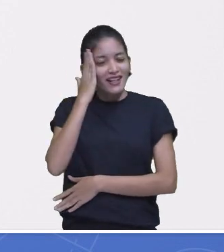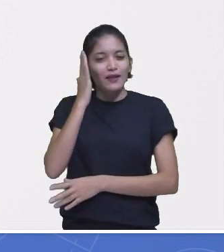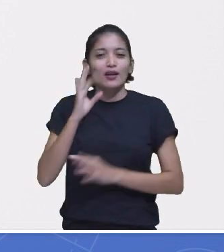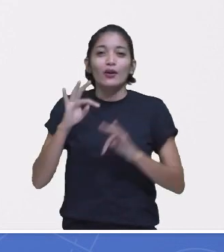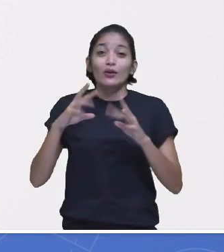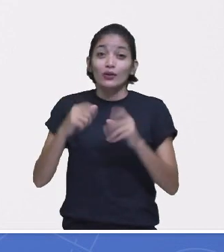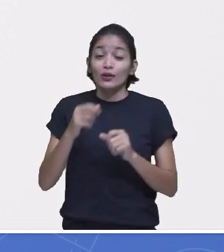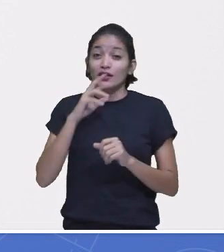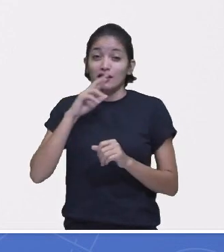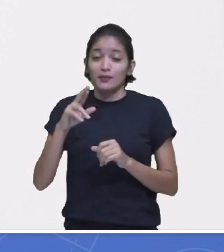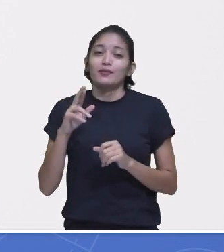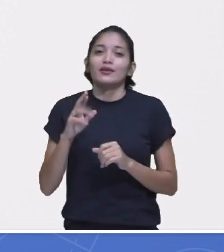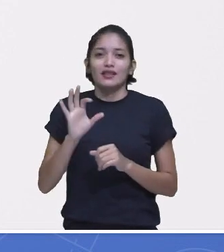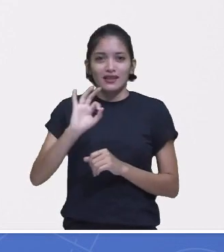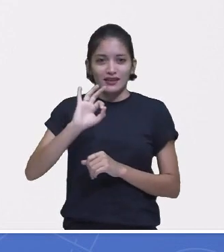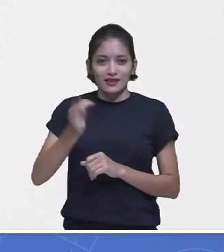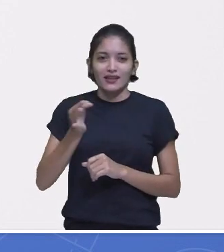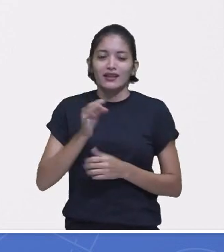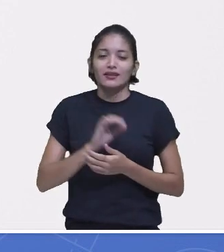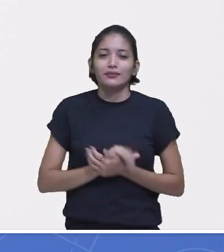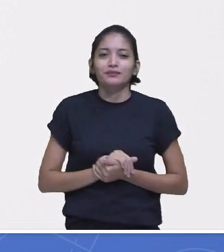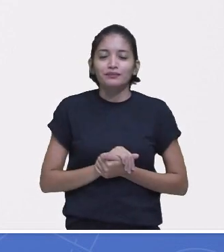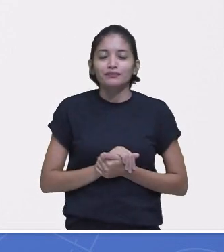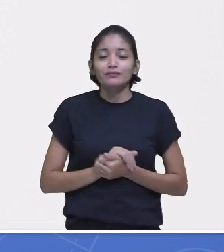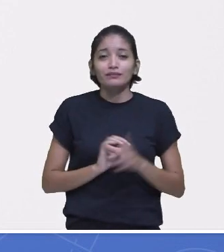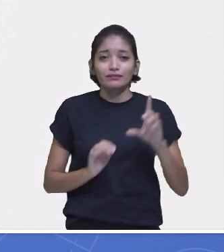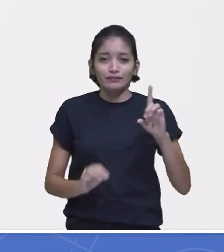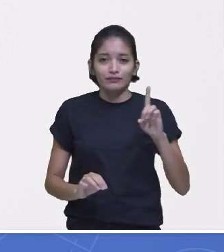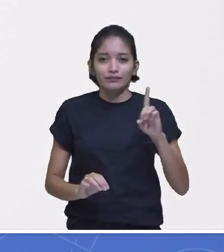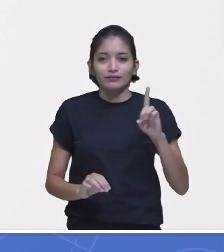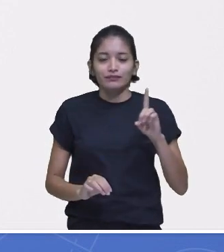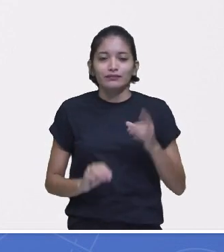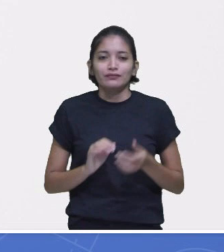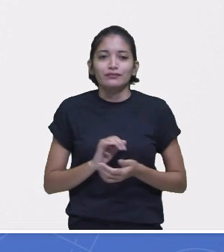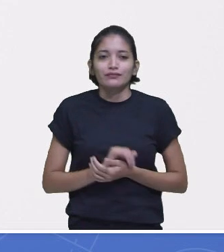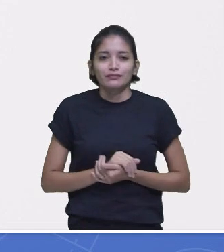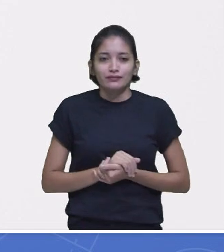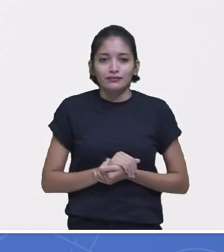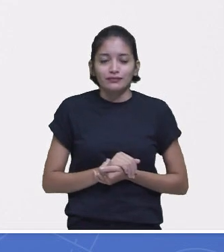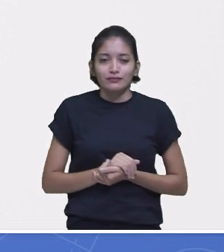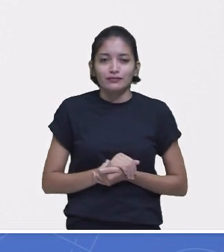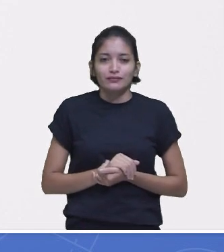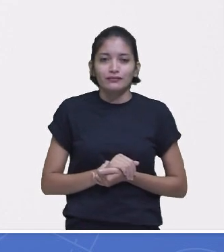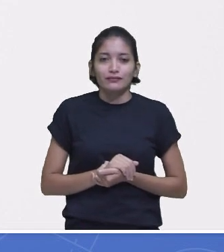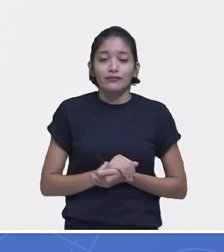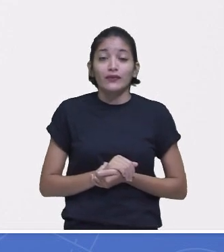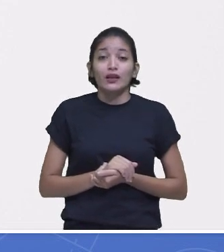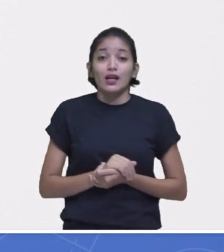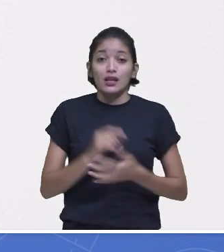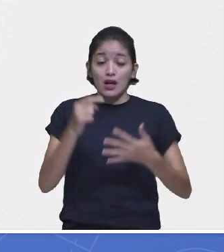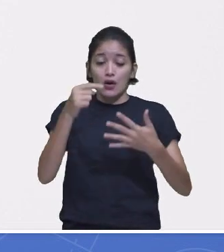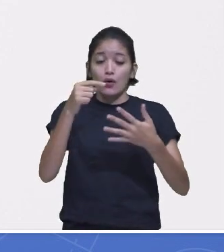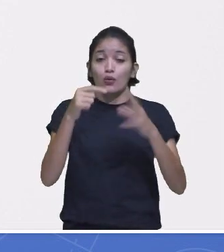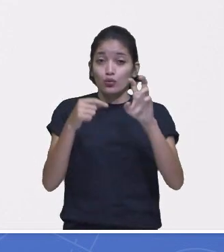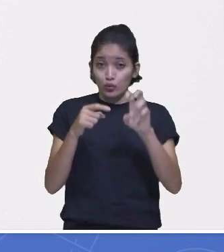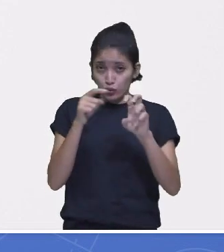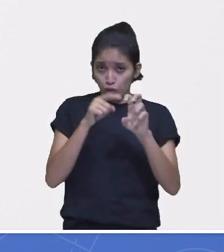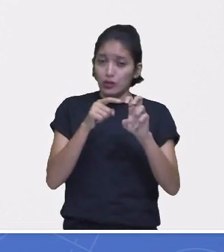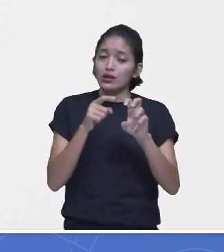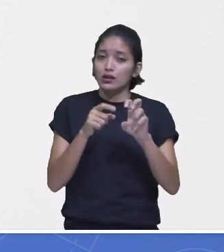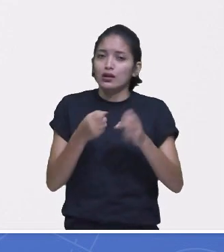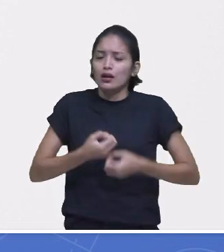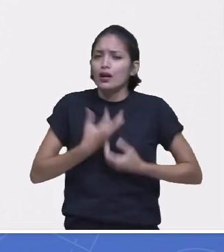todos responderam corretamente. Alternativa D. Vamos ao comentário. Os 5 poetas mencionados, eles